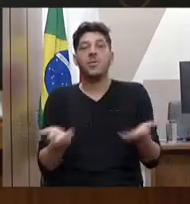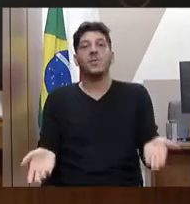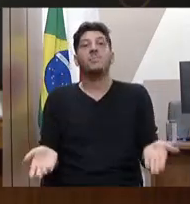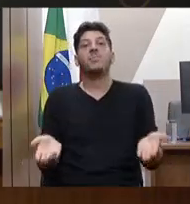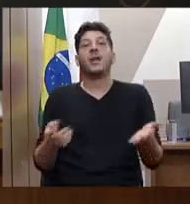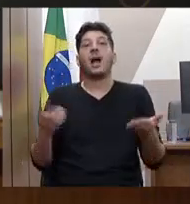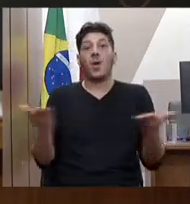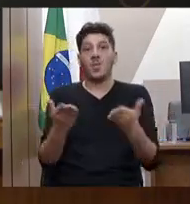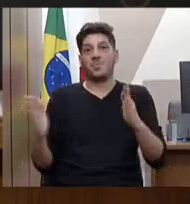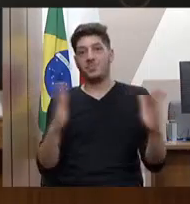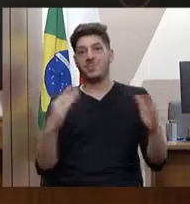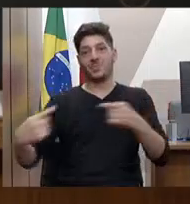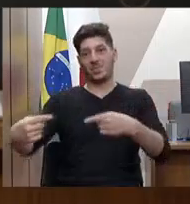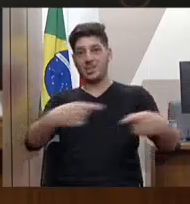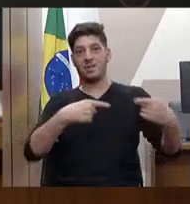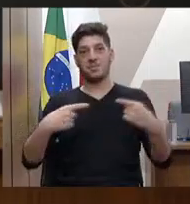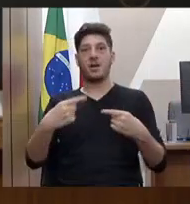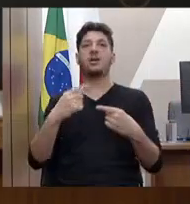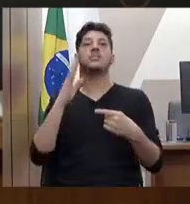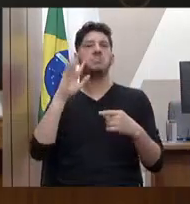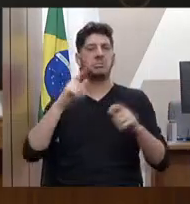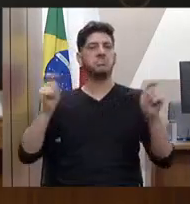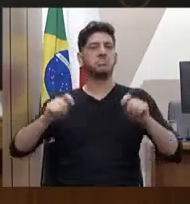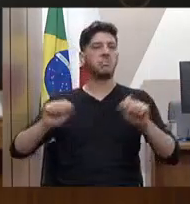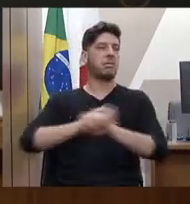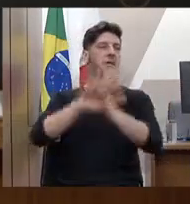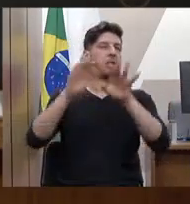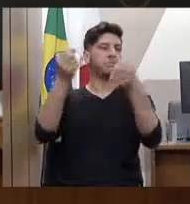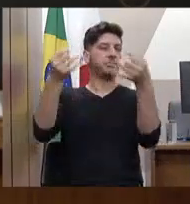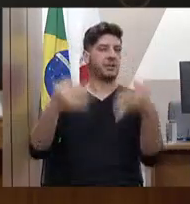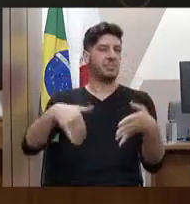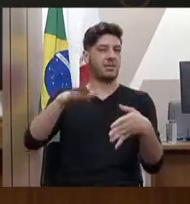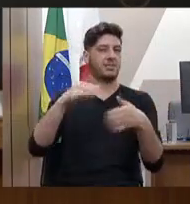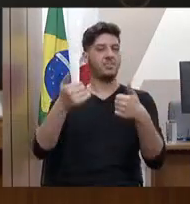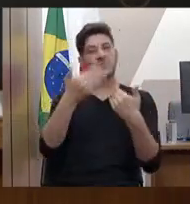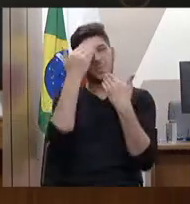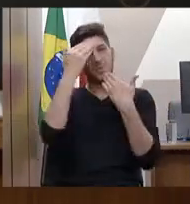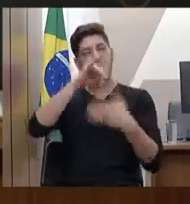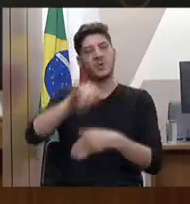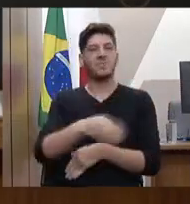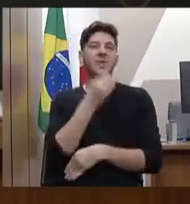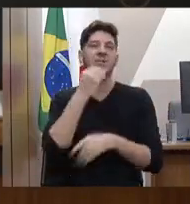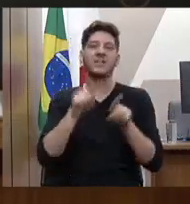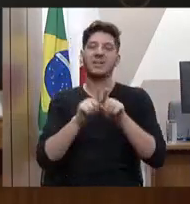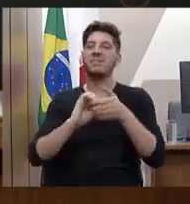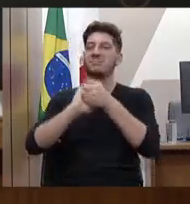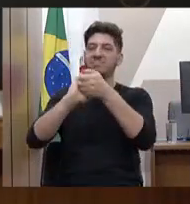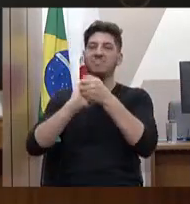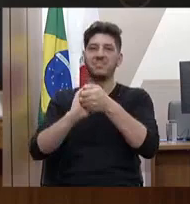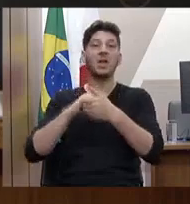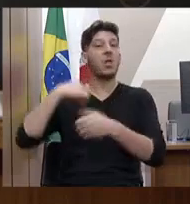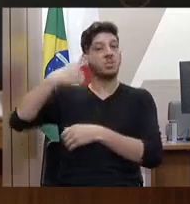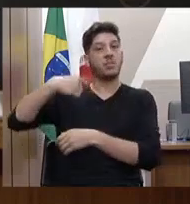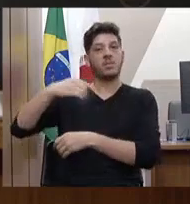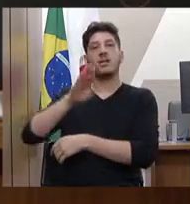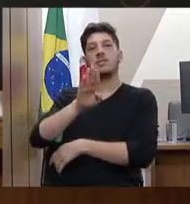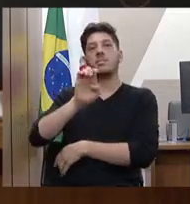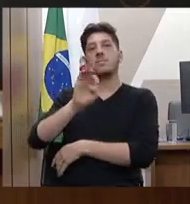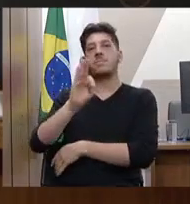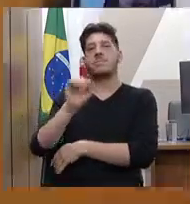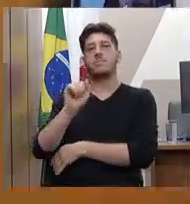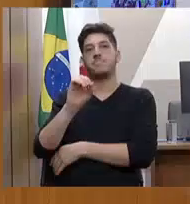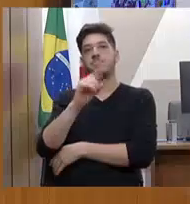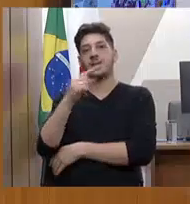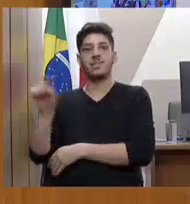debates a gente possa esclarecer mais eu agradeço a oportunidade parabenizo Deputado Betão pela